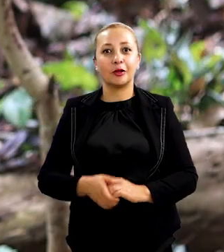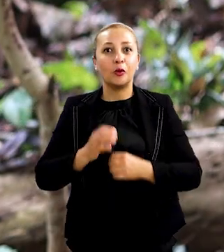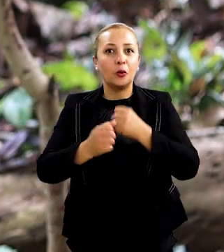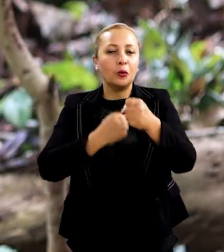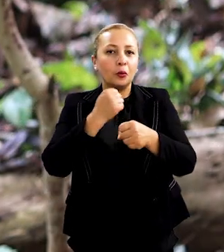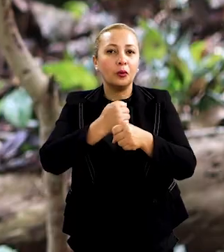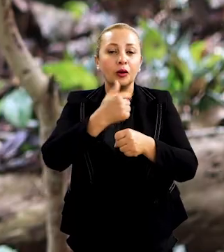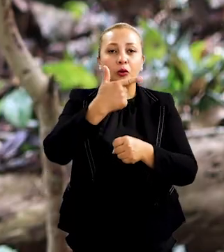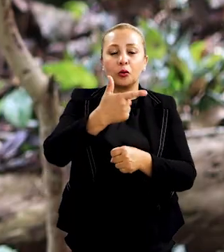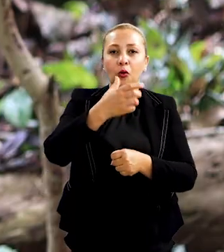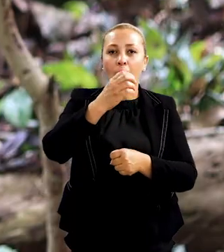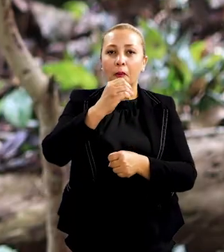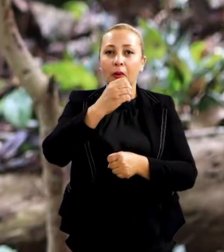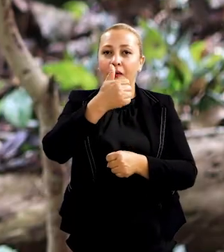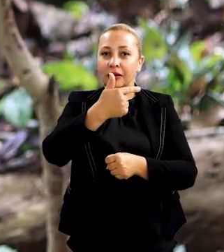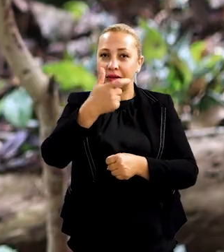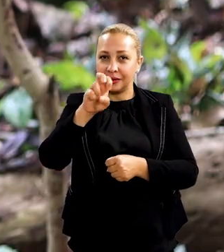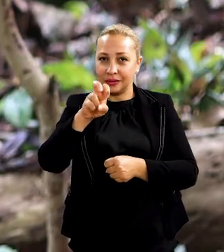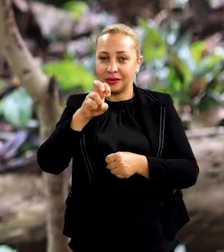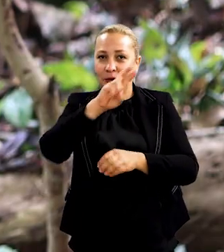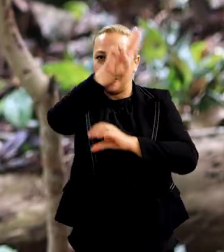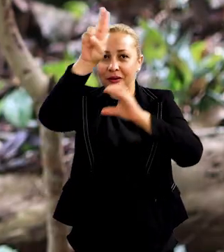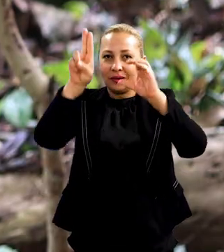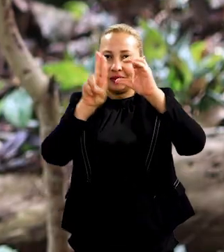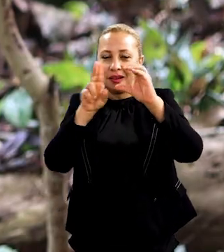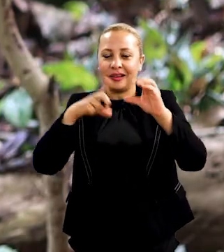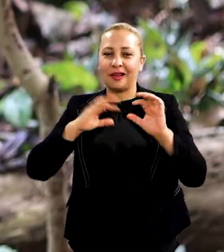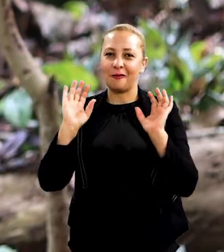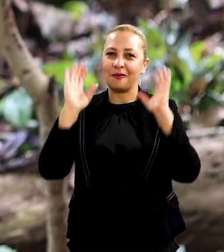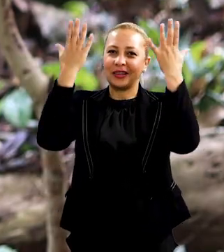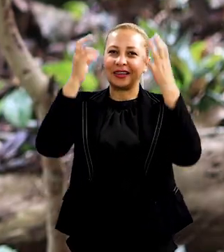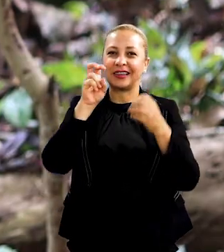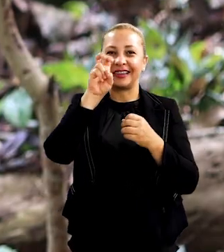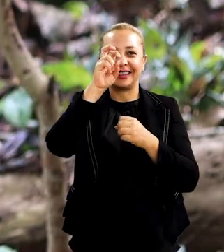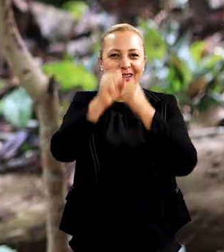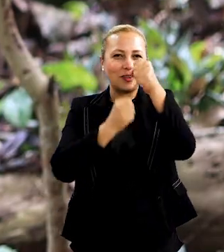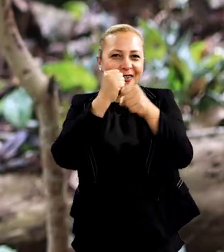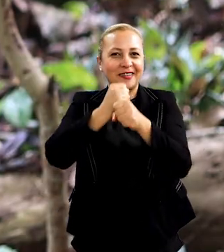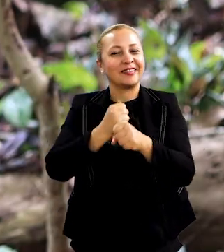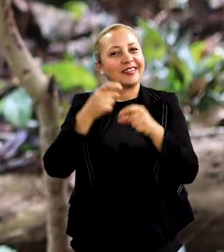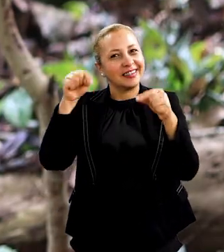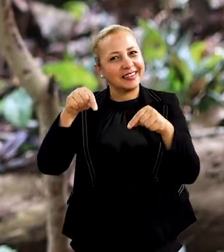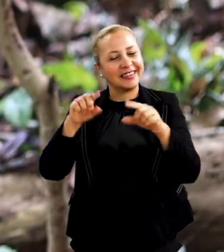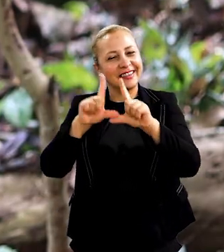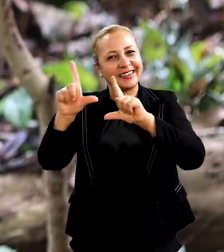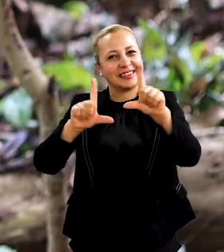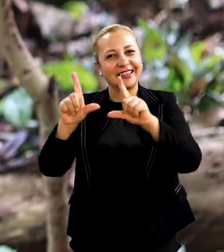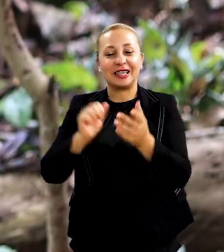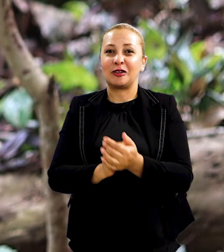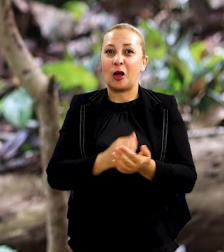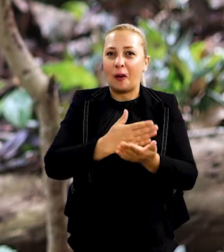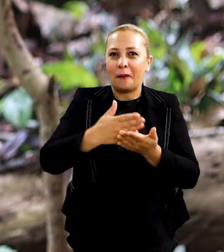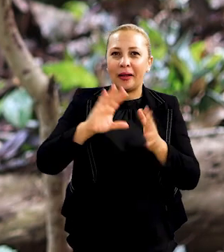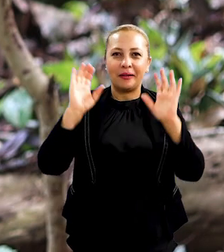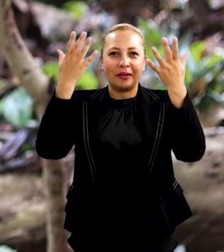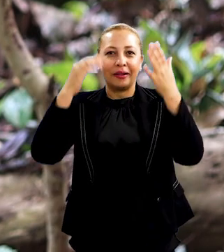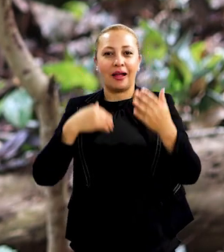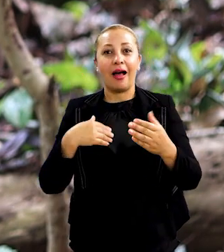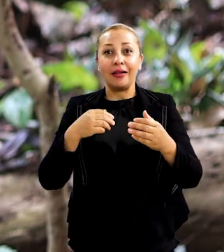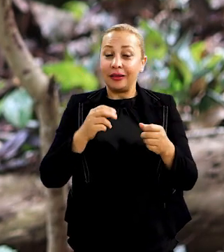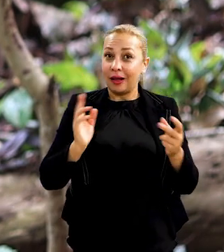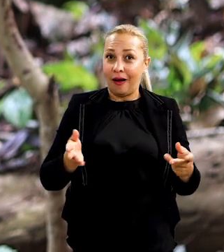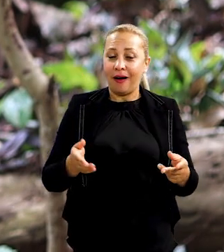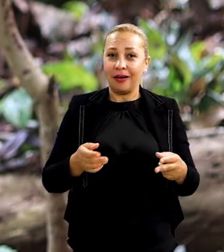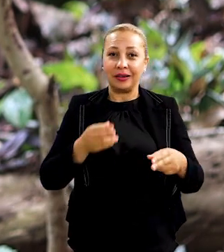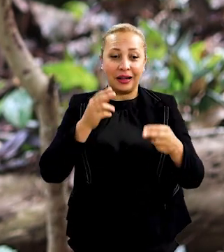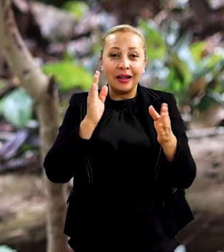Em 2025, a Univerciência comemora 5 anos no ar. E para celebrar essa data tão especial, nós vamos, a partir desta